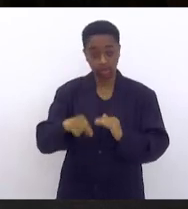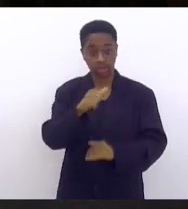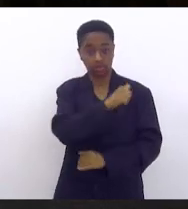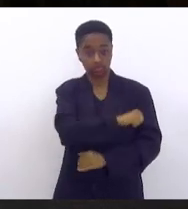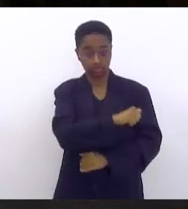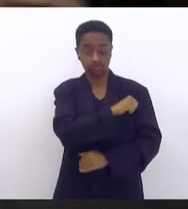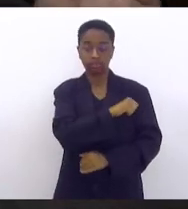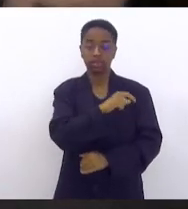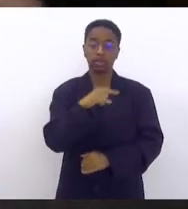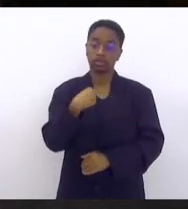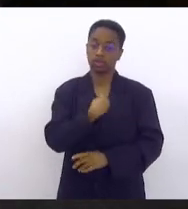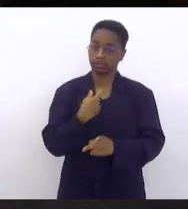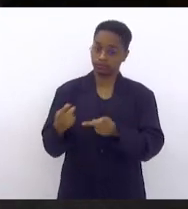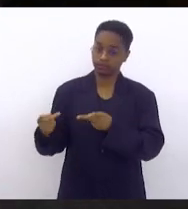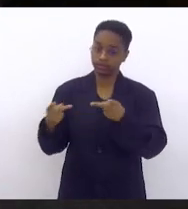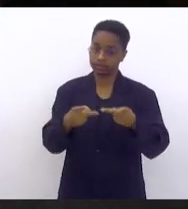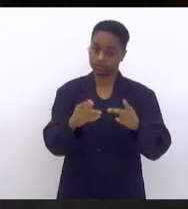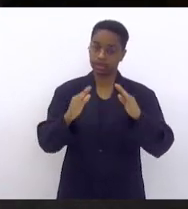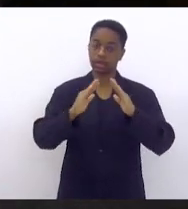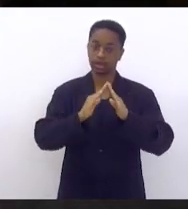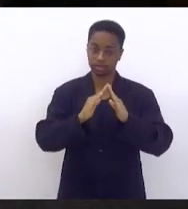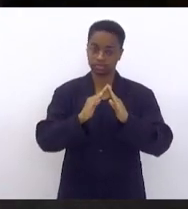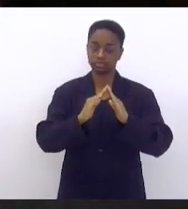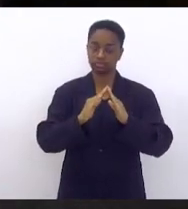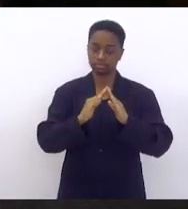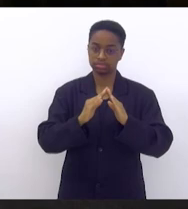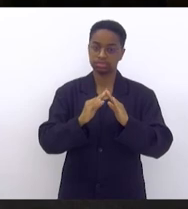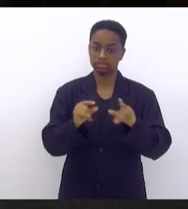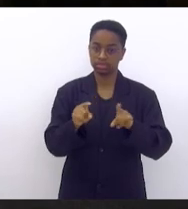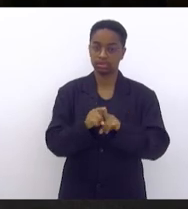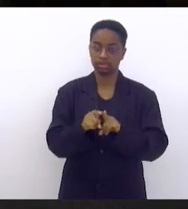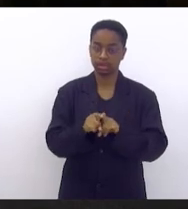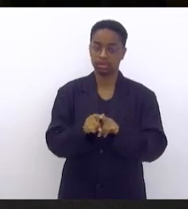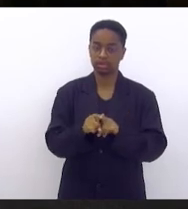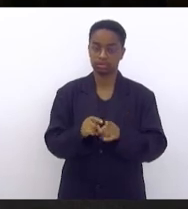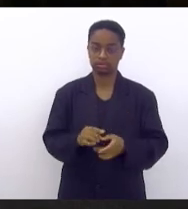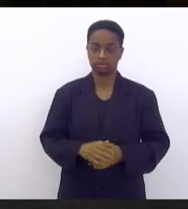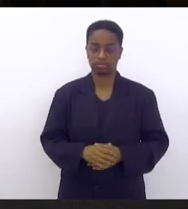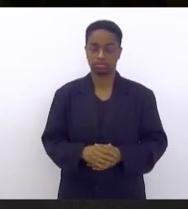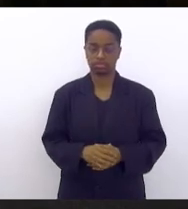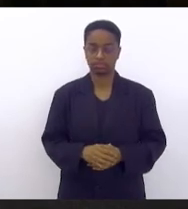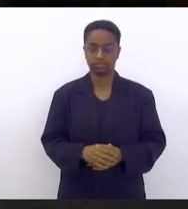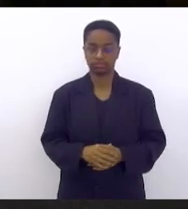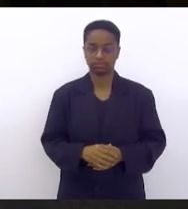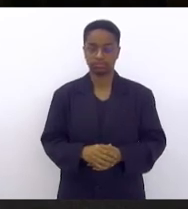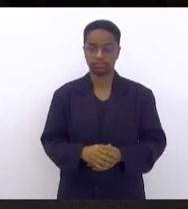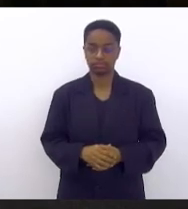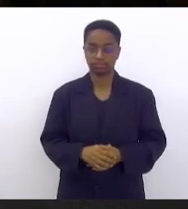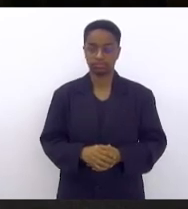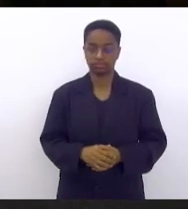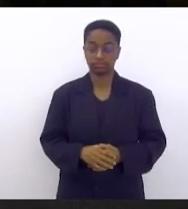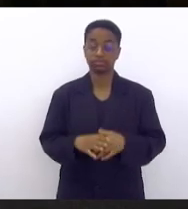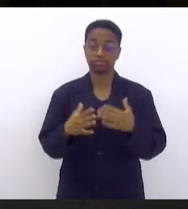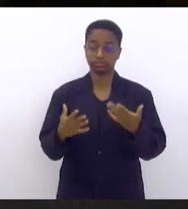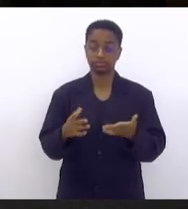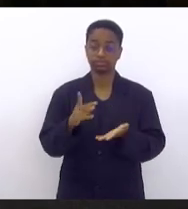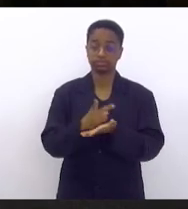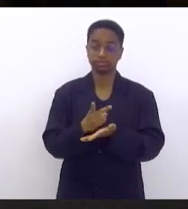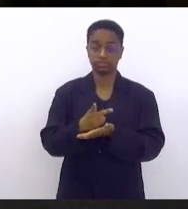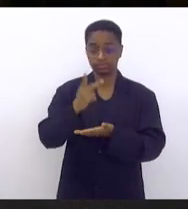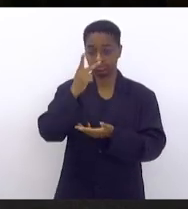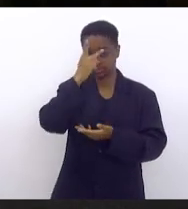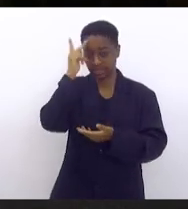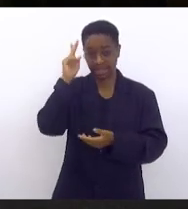a visita de um agente de combate às endemias e do agente comunitário de saúde. E detalhe, lembrou muito da gente quando chega o